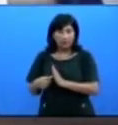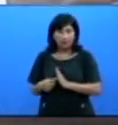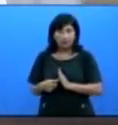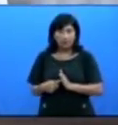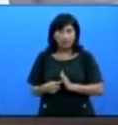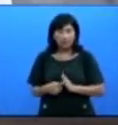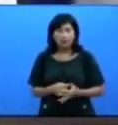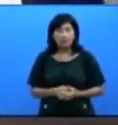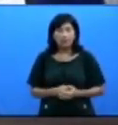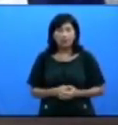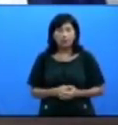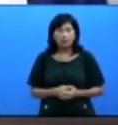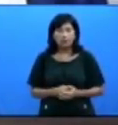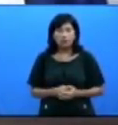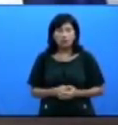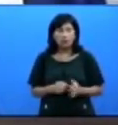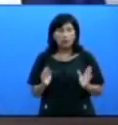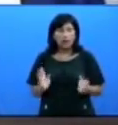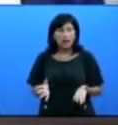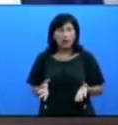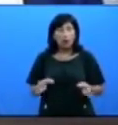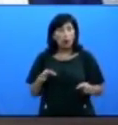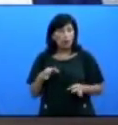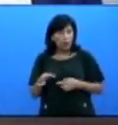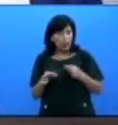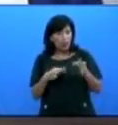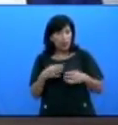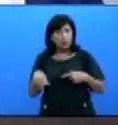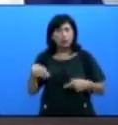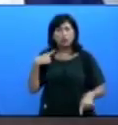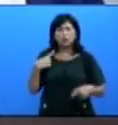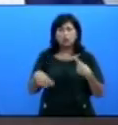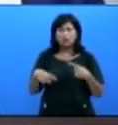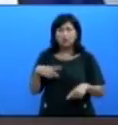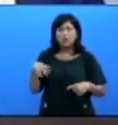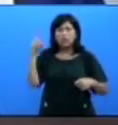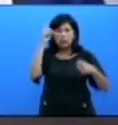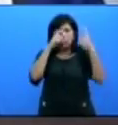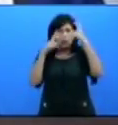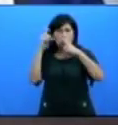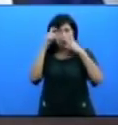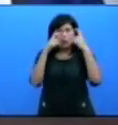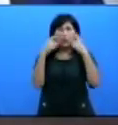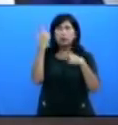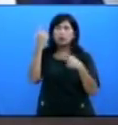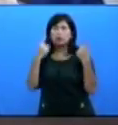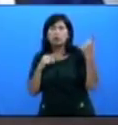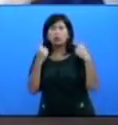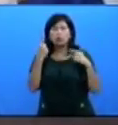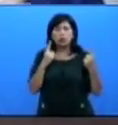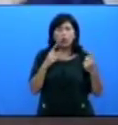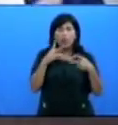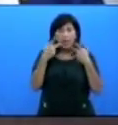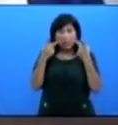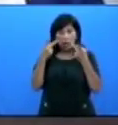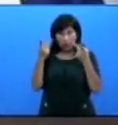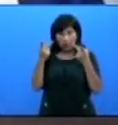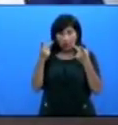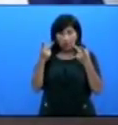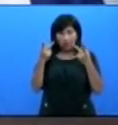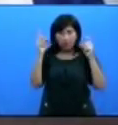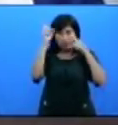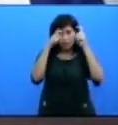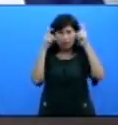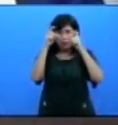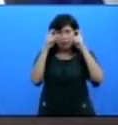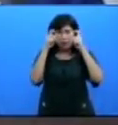estamos fazendo essa discussão com algumas preocupações. Né? Eu até vou falar da última, né, da preocupação